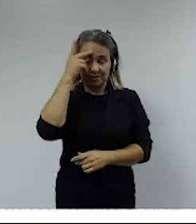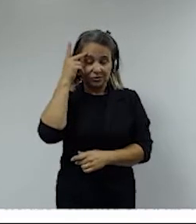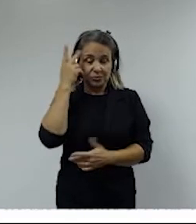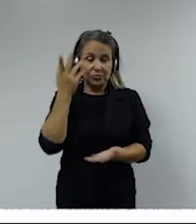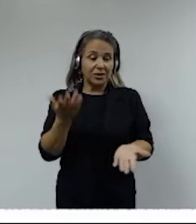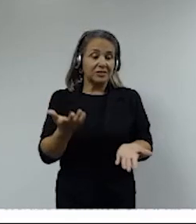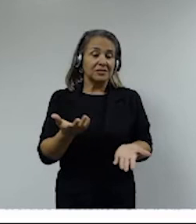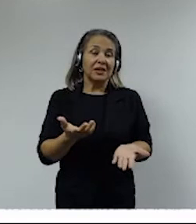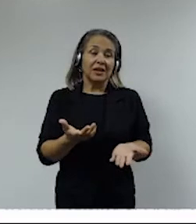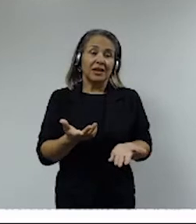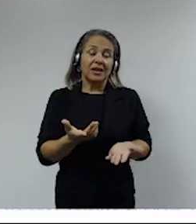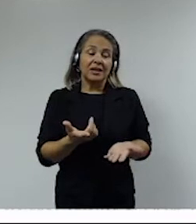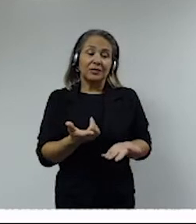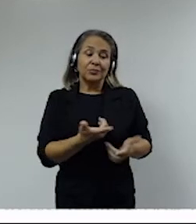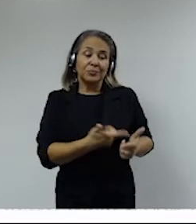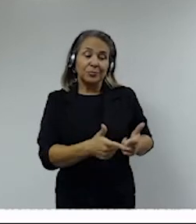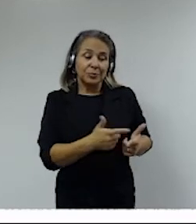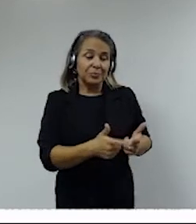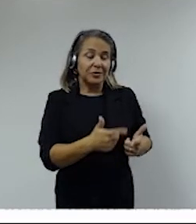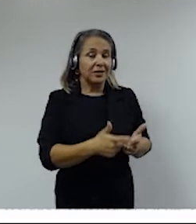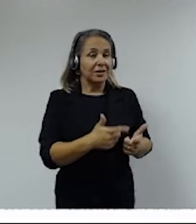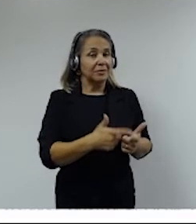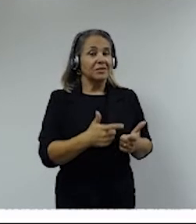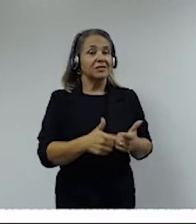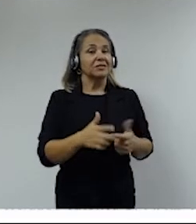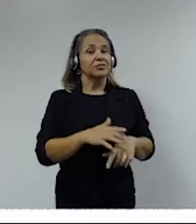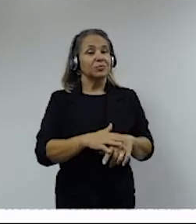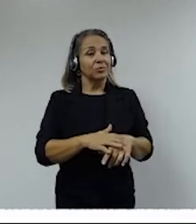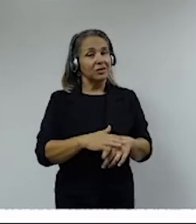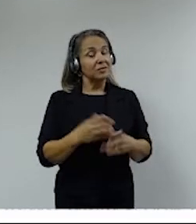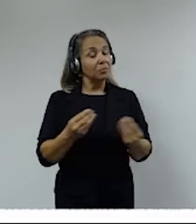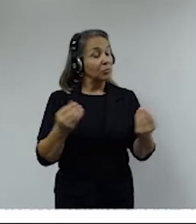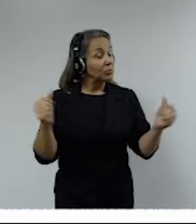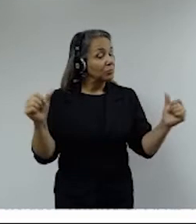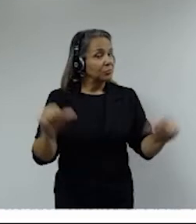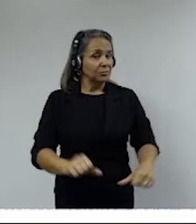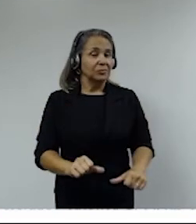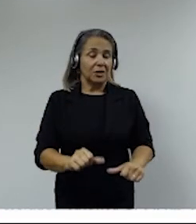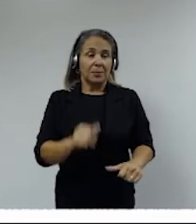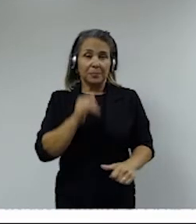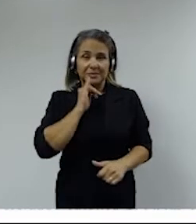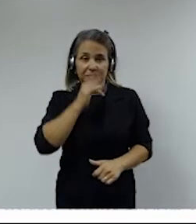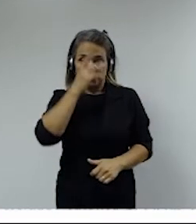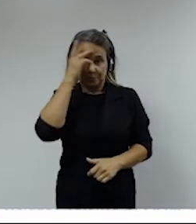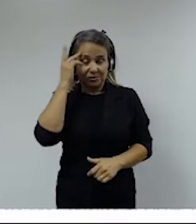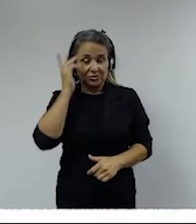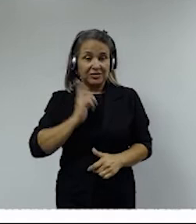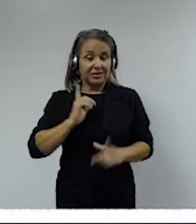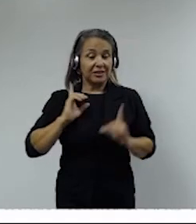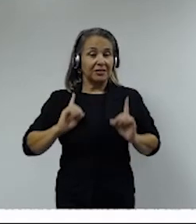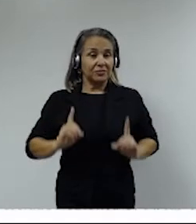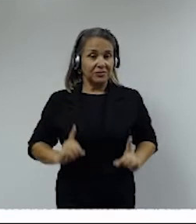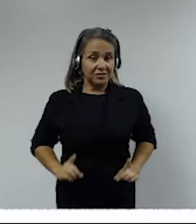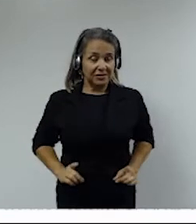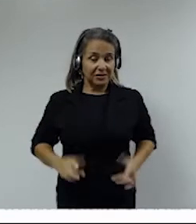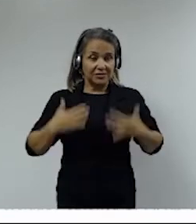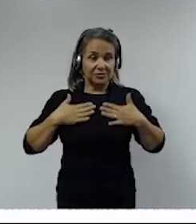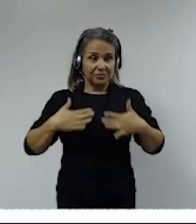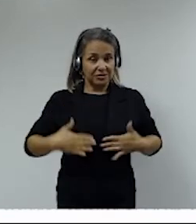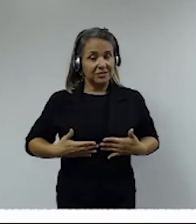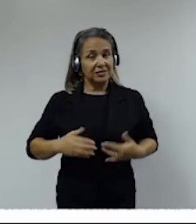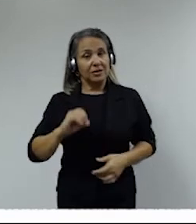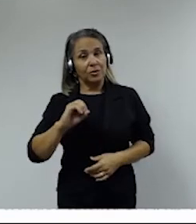Então, vejam vocês que ele traz o seguinte: para as pessoas portadoras de deficiência física